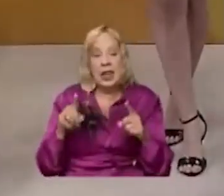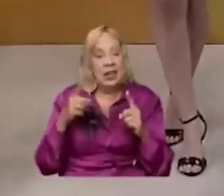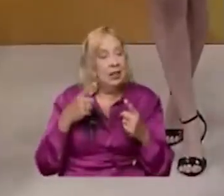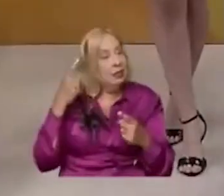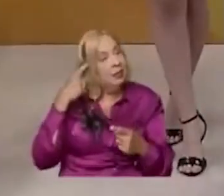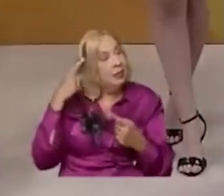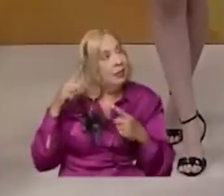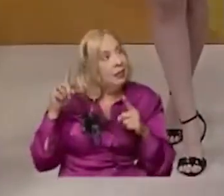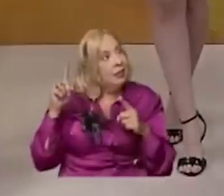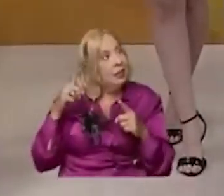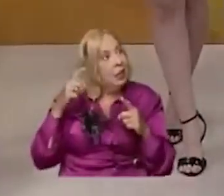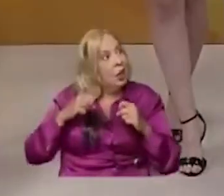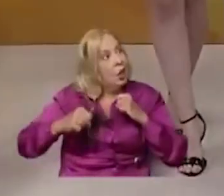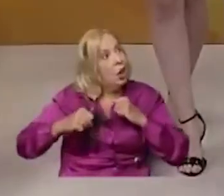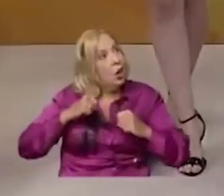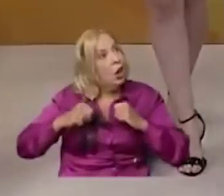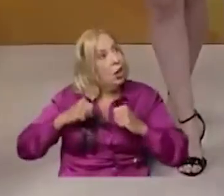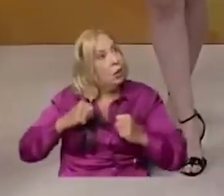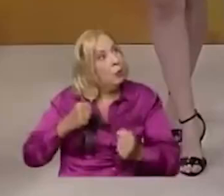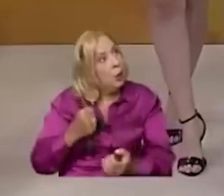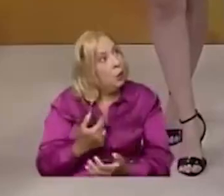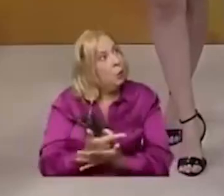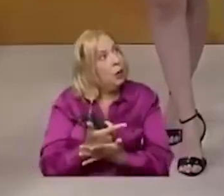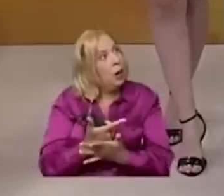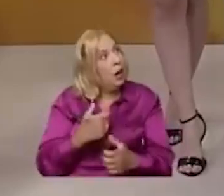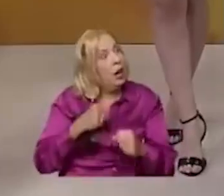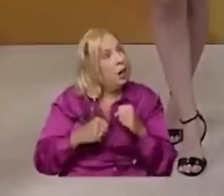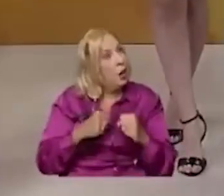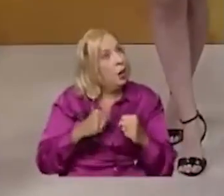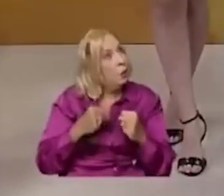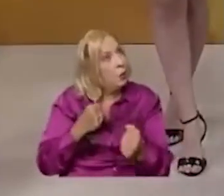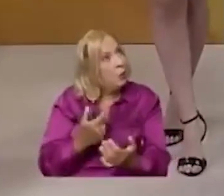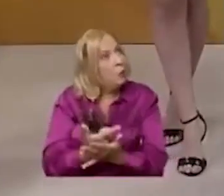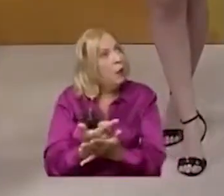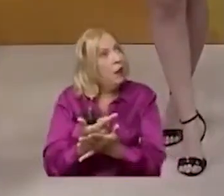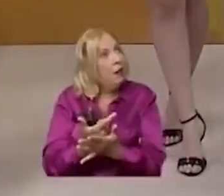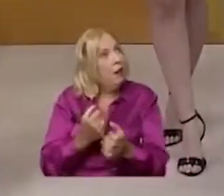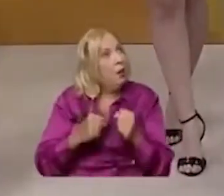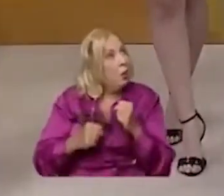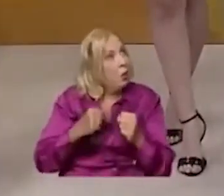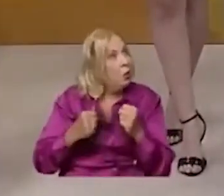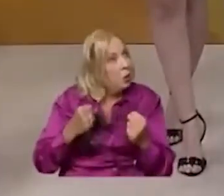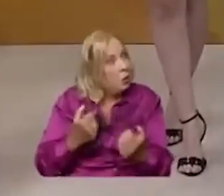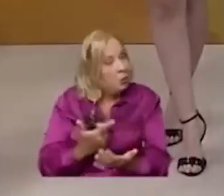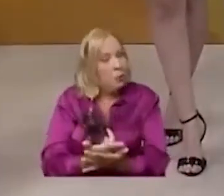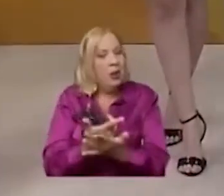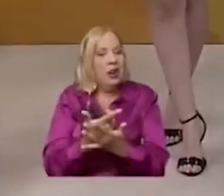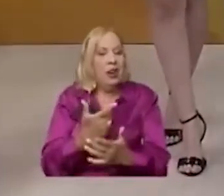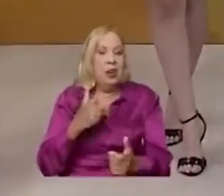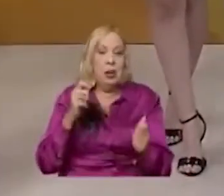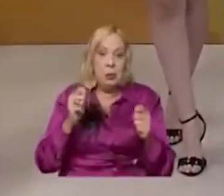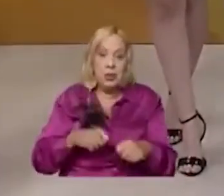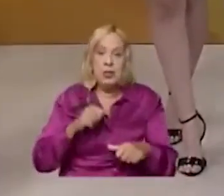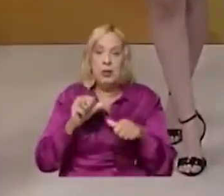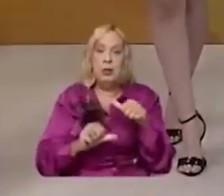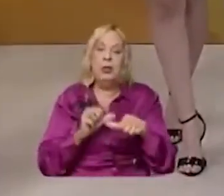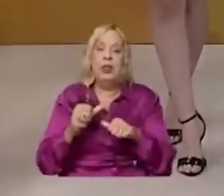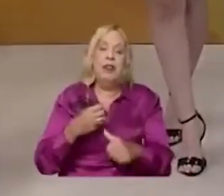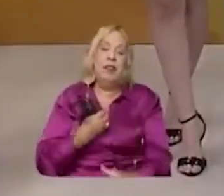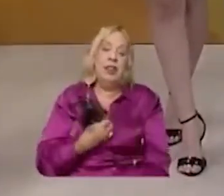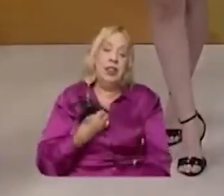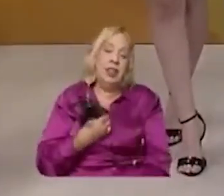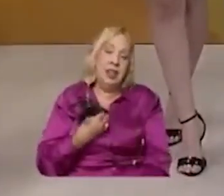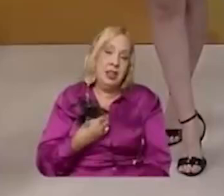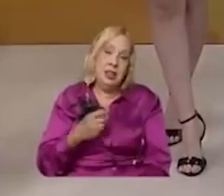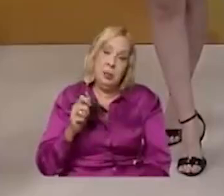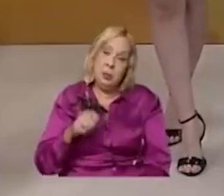Aí tá lá no forró, aí tá todo mundo, aí põe. É a hora pra todo mundo comprar o Caju Cap, porque é uma oportunidade de mudar de vida, de ganhar uma grana,